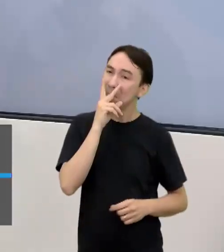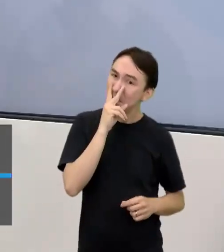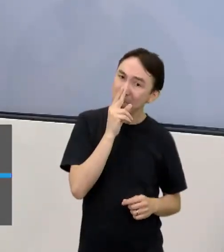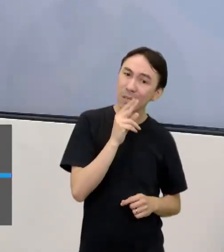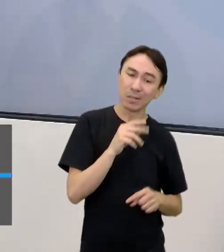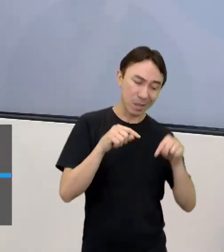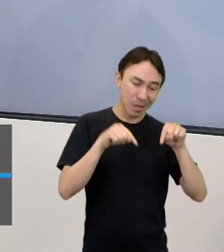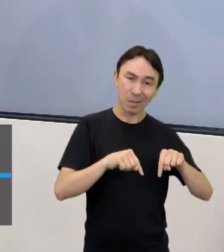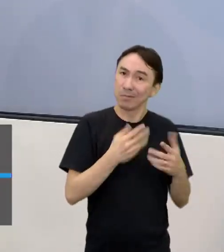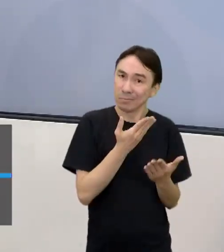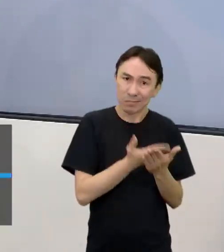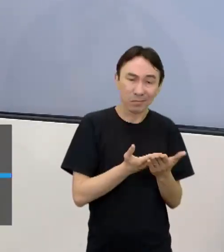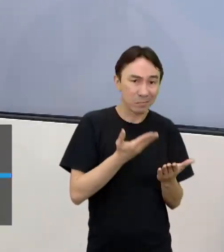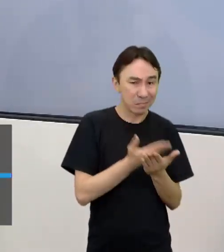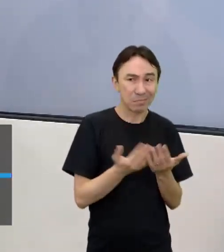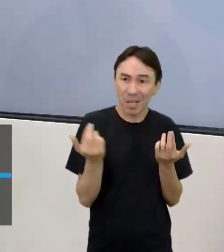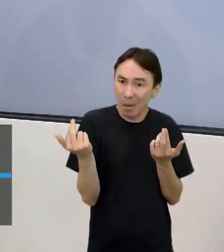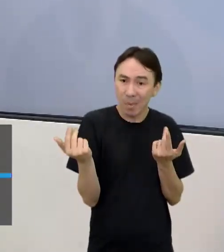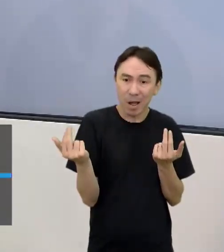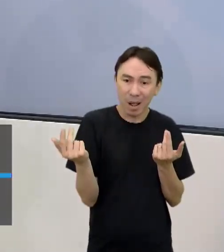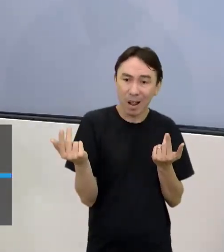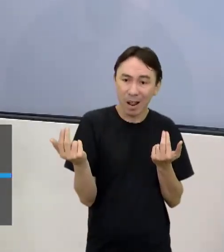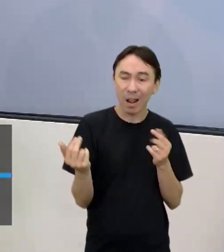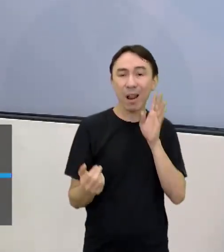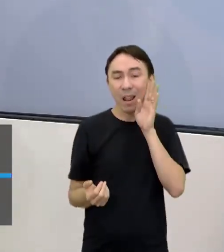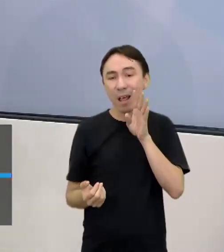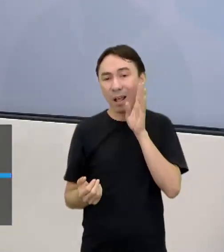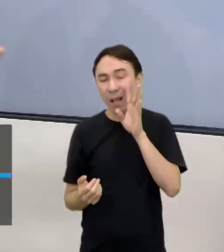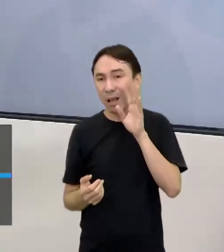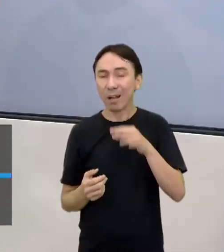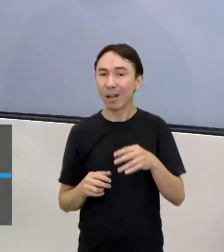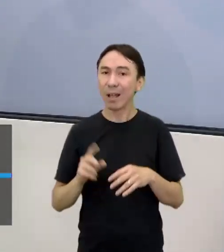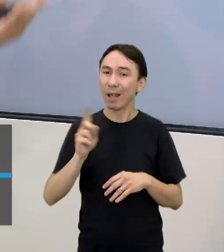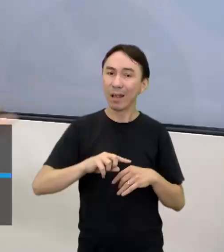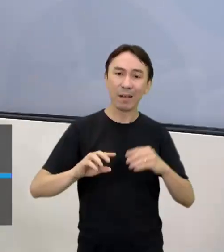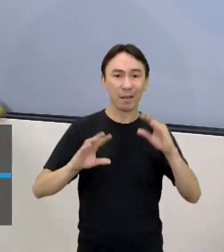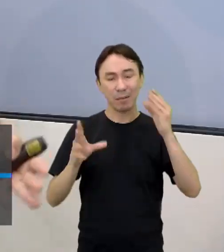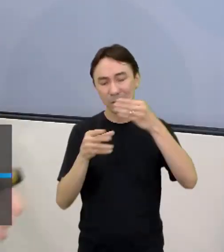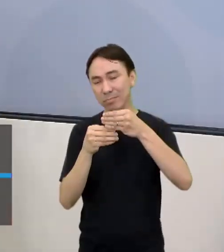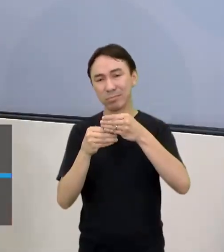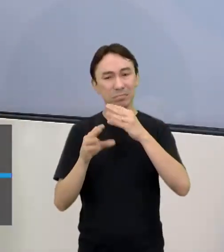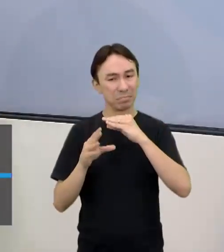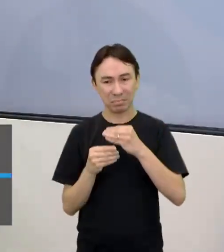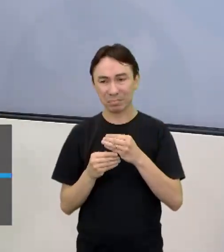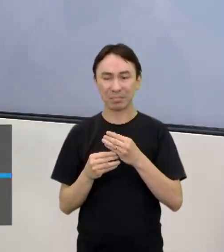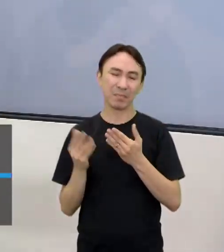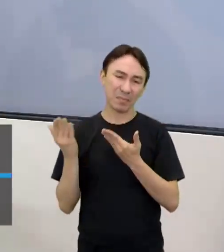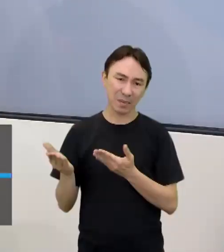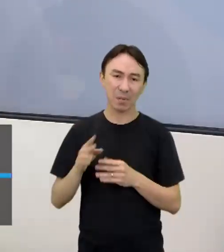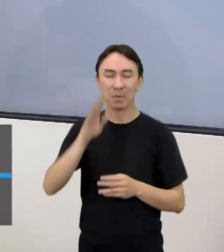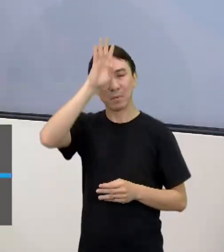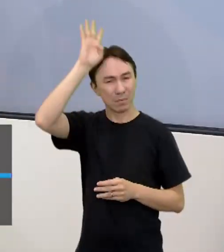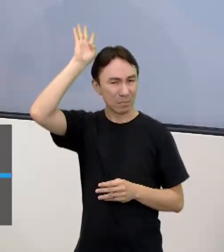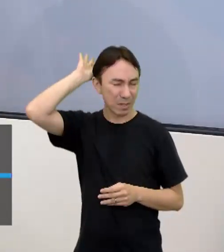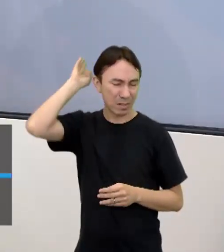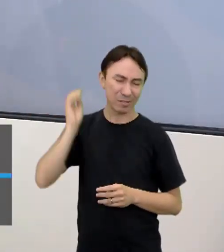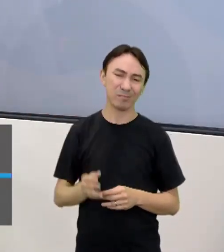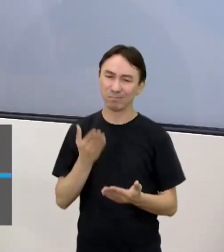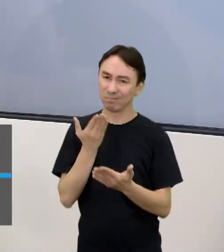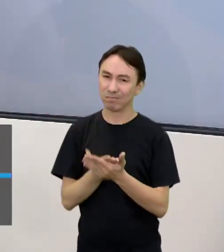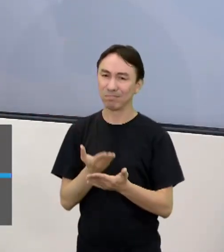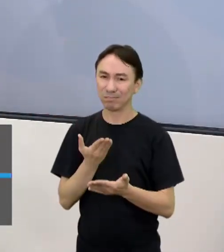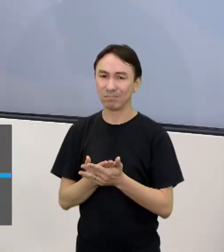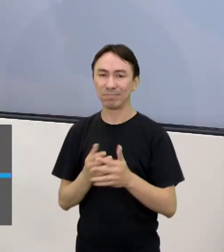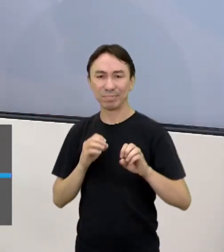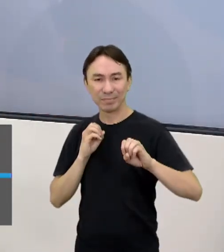a gente tá vendo aqui também. E é muito legal, é um complemento de uma coisa com a... E com ele, né? O magnânimo aí, o Osmar estava ensinando aí pra vocês. Olha,